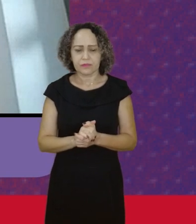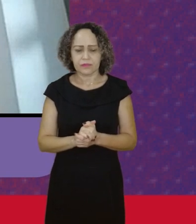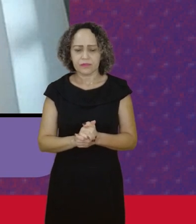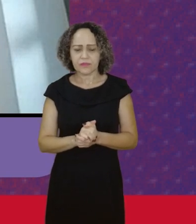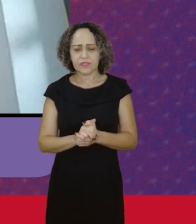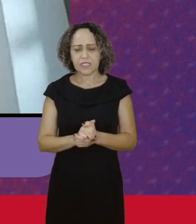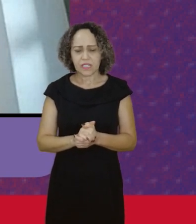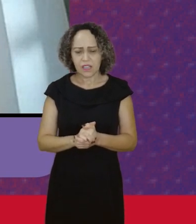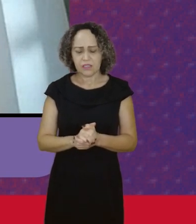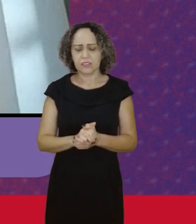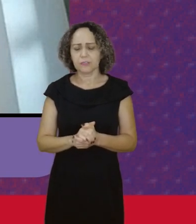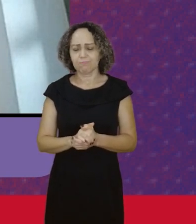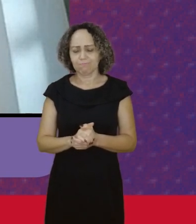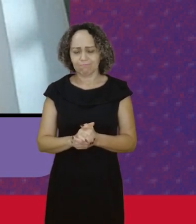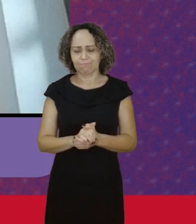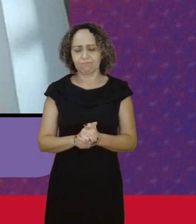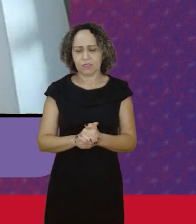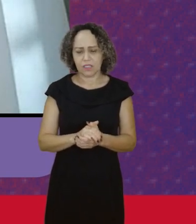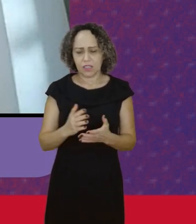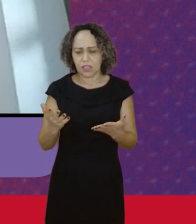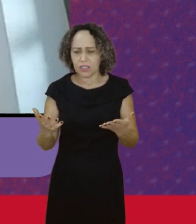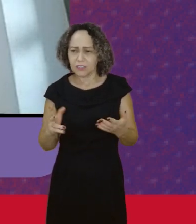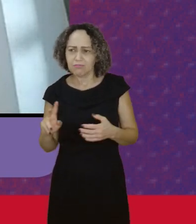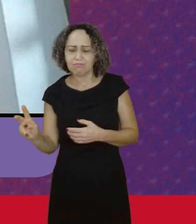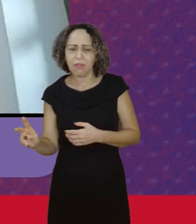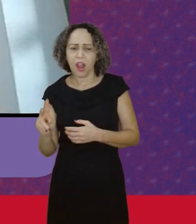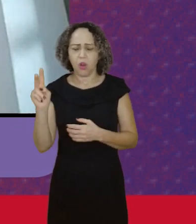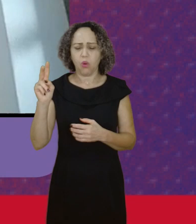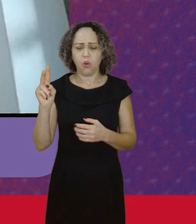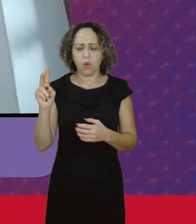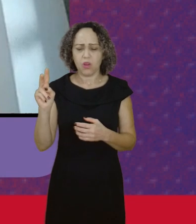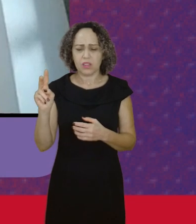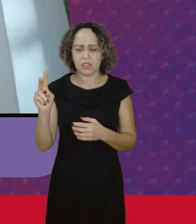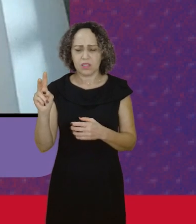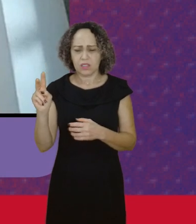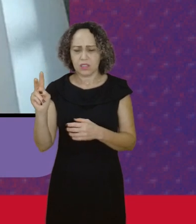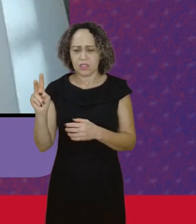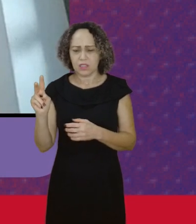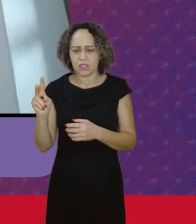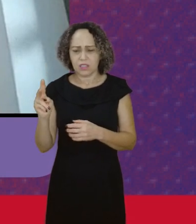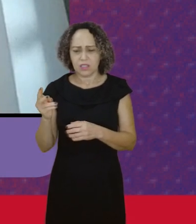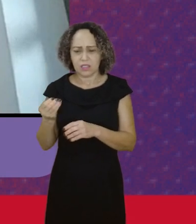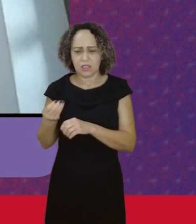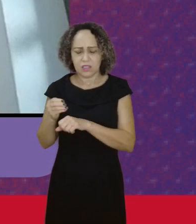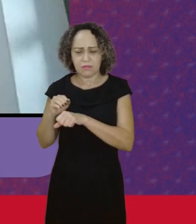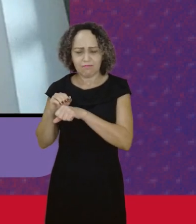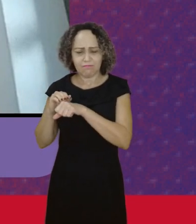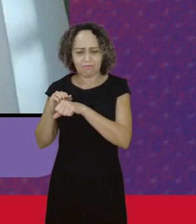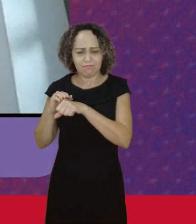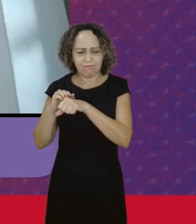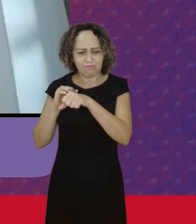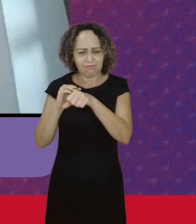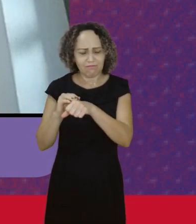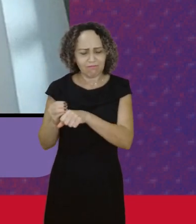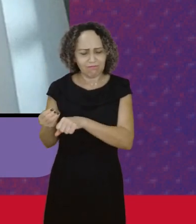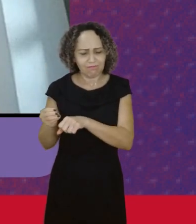influência social desses valores que trazem para a escola